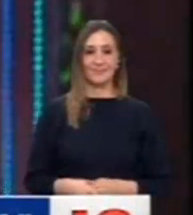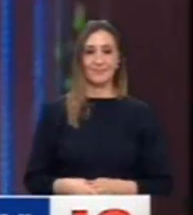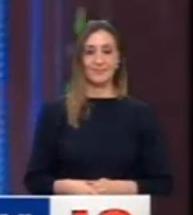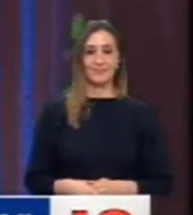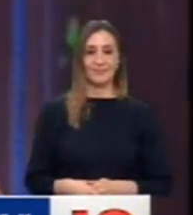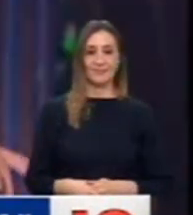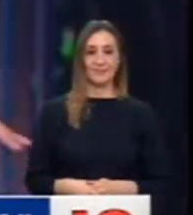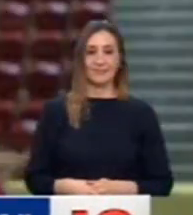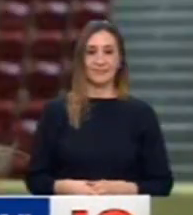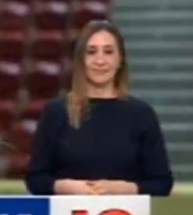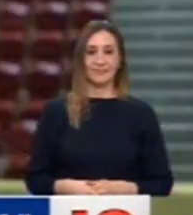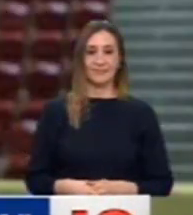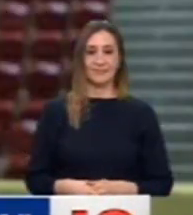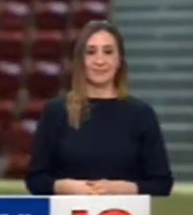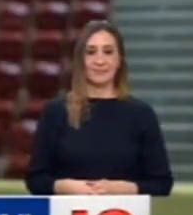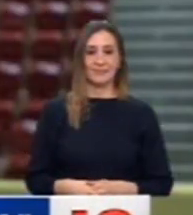Just human